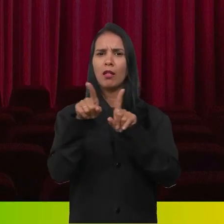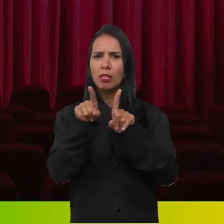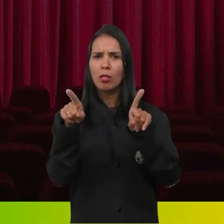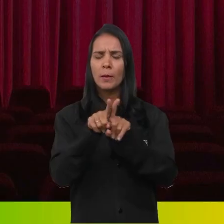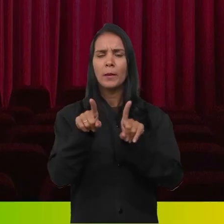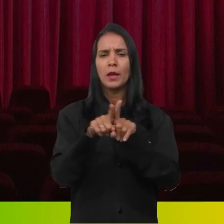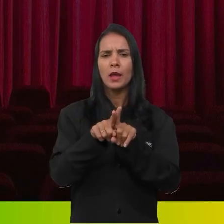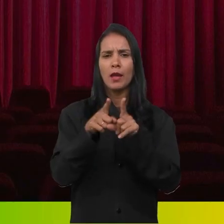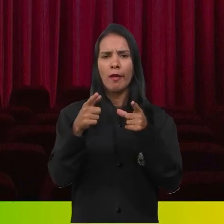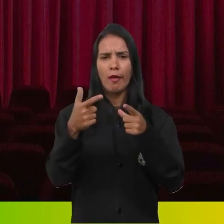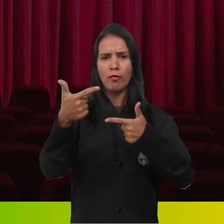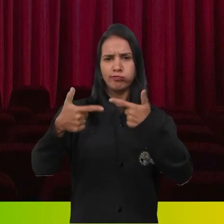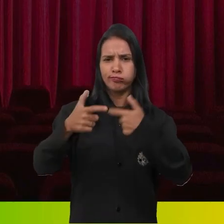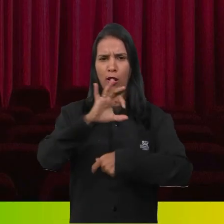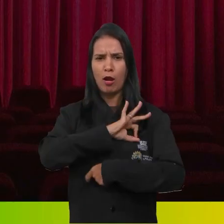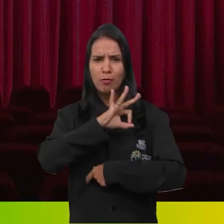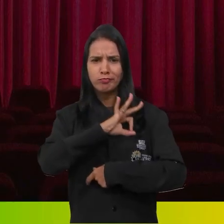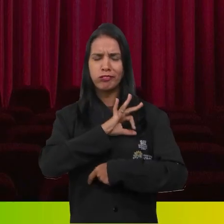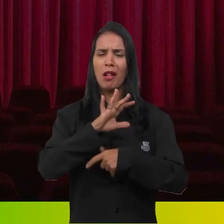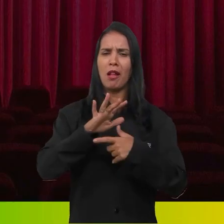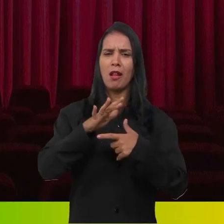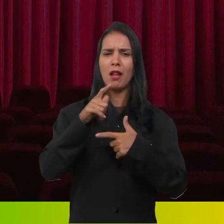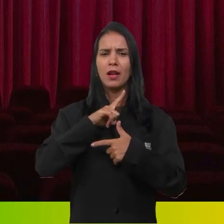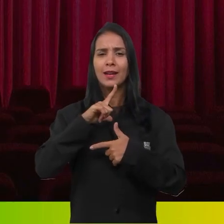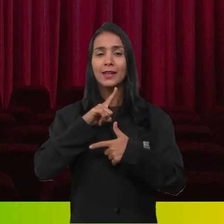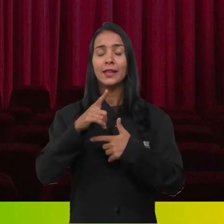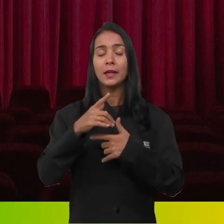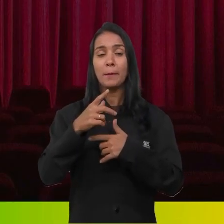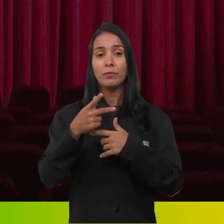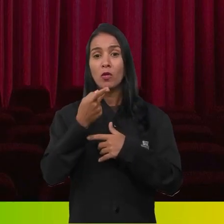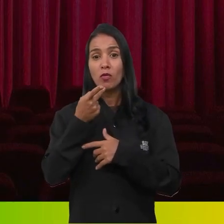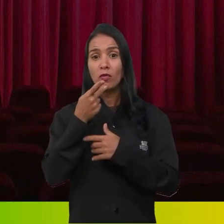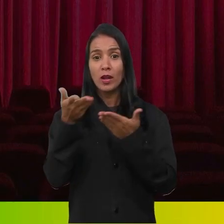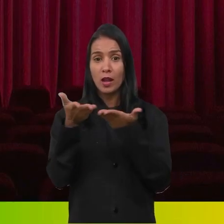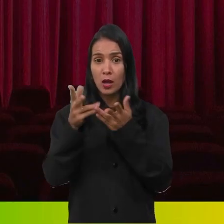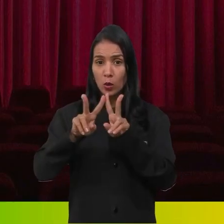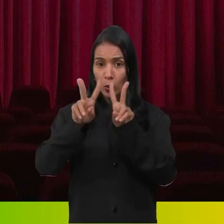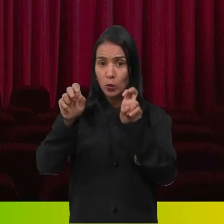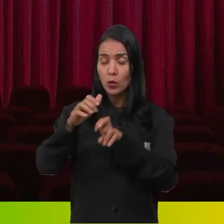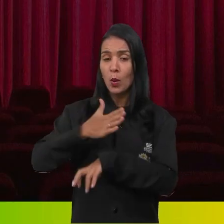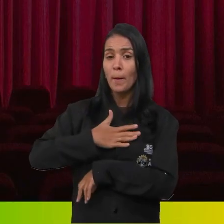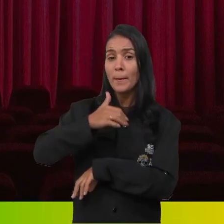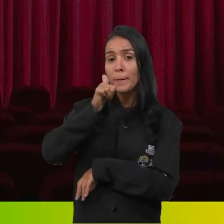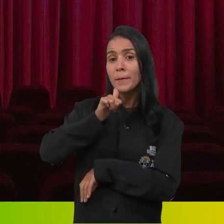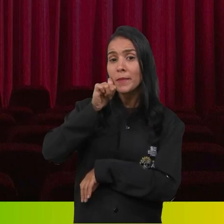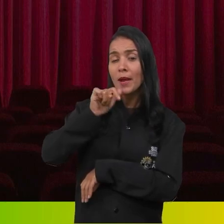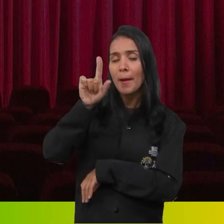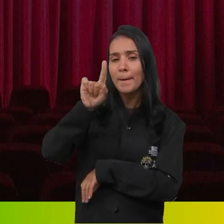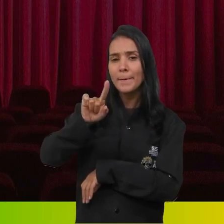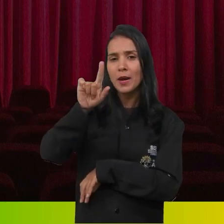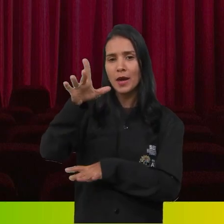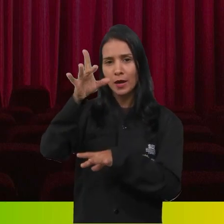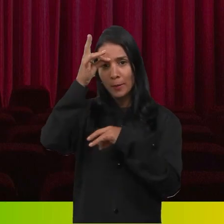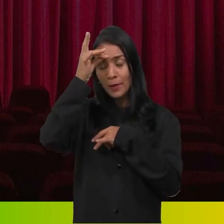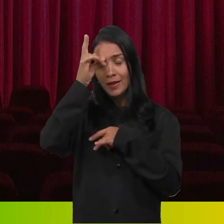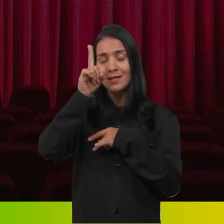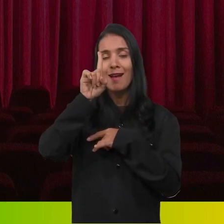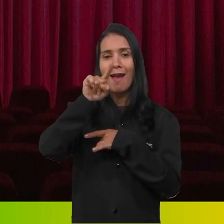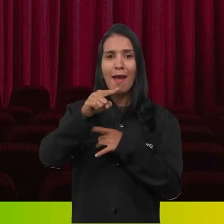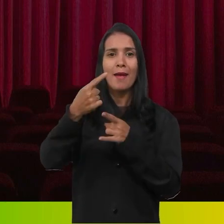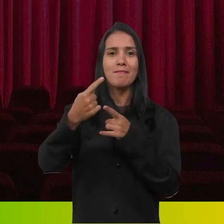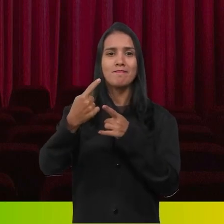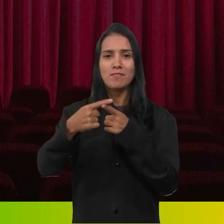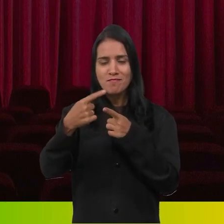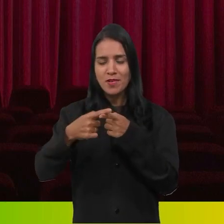cinema contemporâneo. Eu vou falar sobre Minha Mãe é uma Peça porque ele é um filme de domínio popular, é